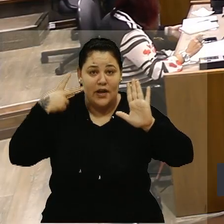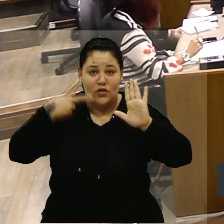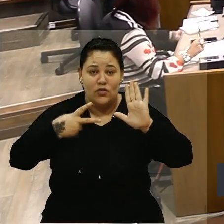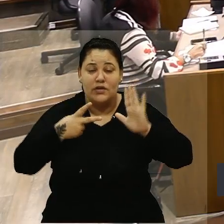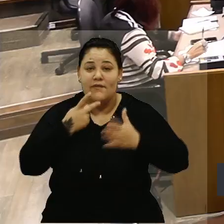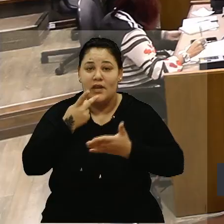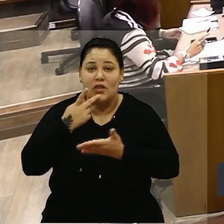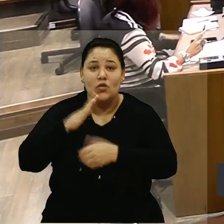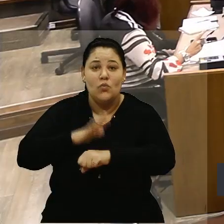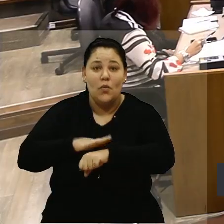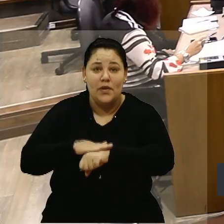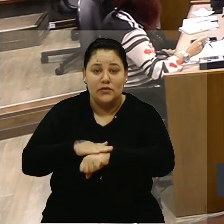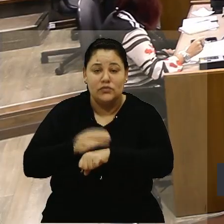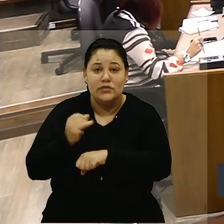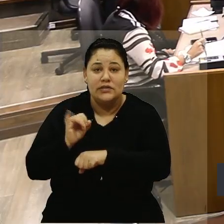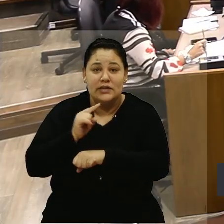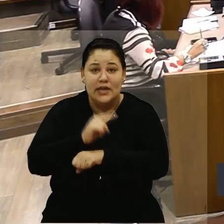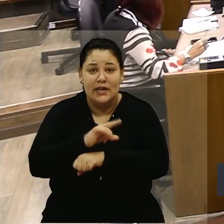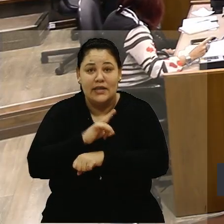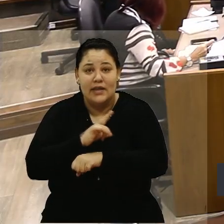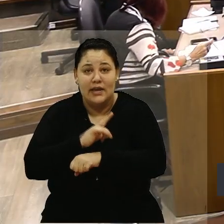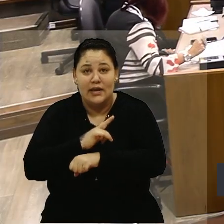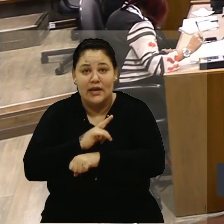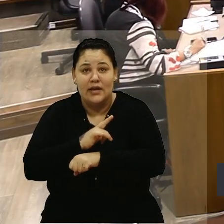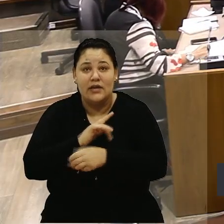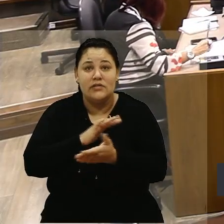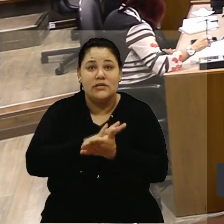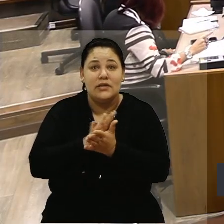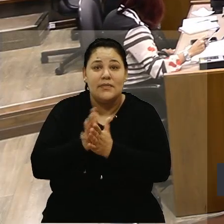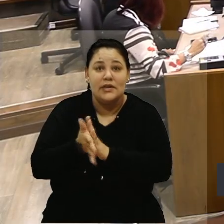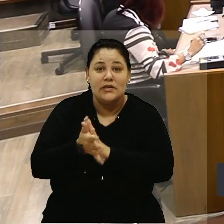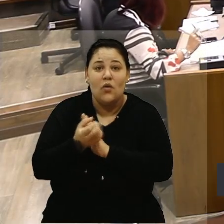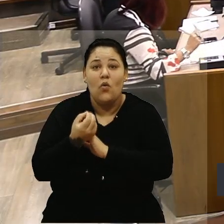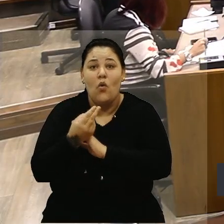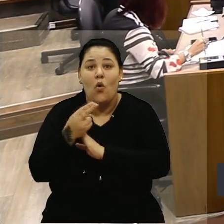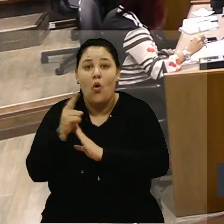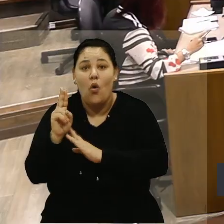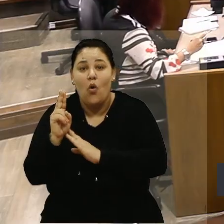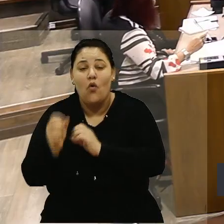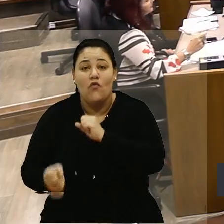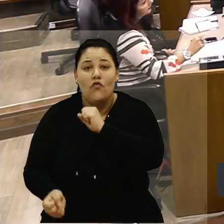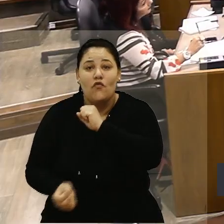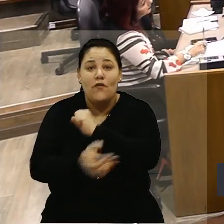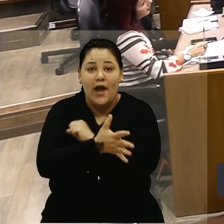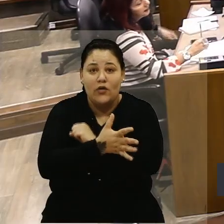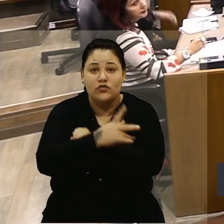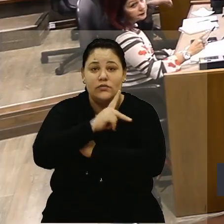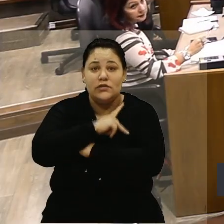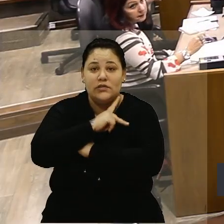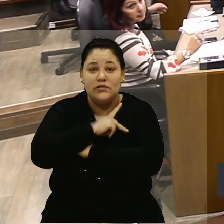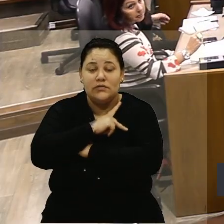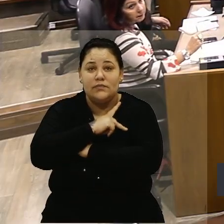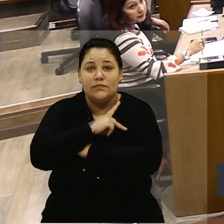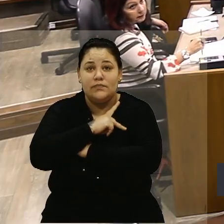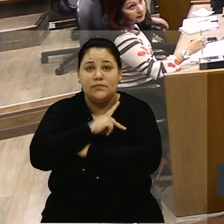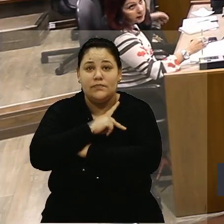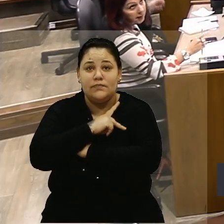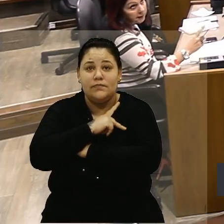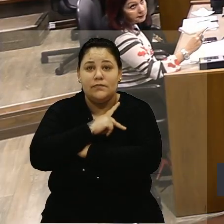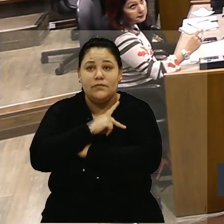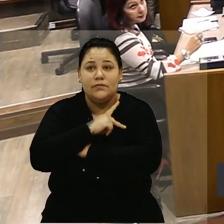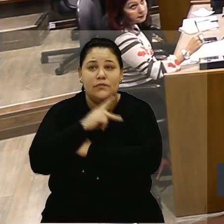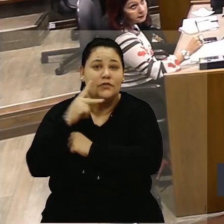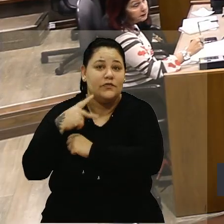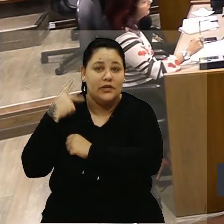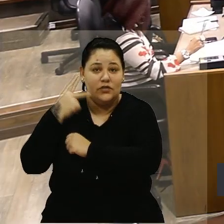momento, se há uma situação de discriminação ou há uma arguição de fraude, presidente. Obrigado. Vereador Cláudio, só no